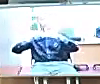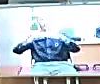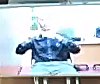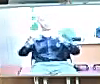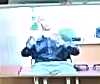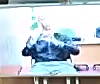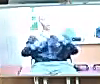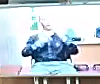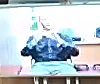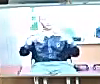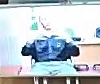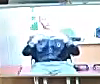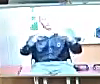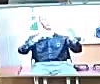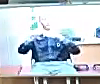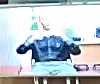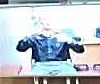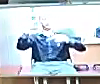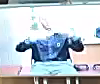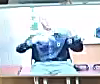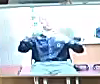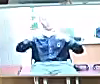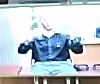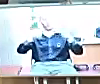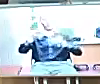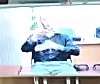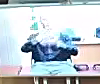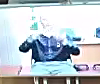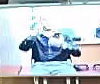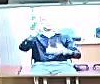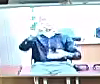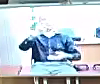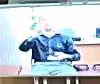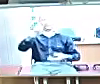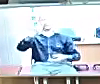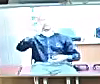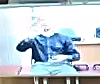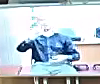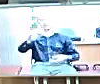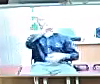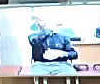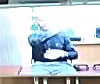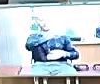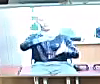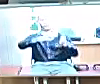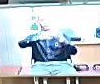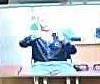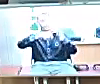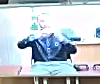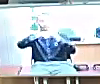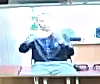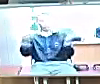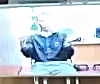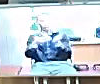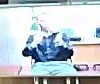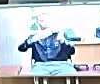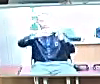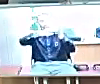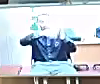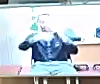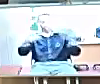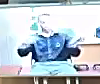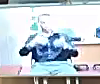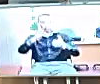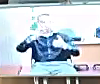dos grupos de trabalho da discussão participativa de viagem informamos aos participantes que o credenciamento realizado hoje vale somente